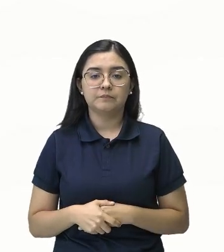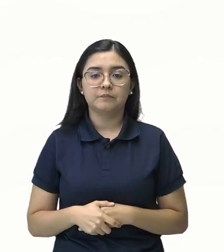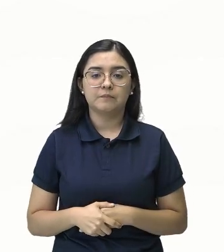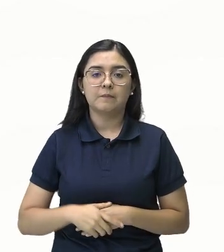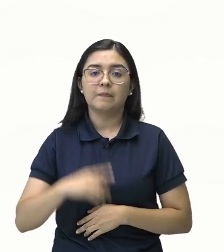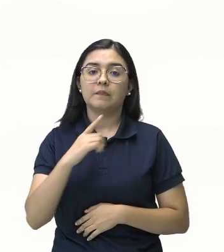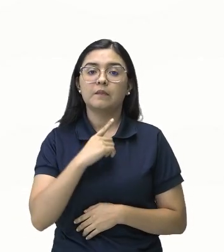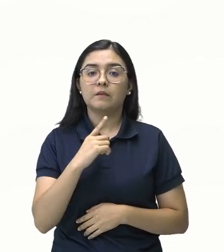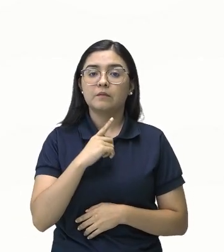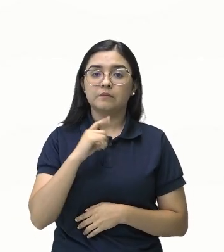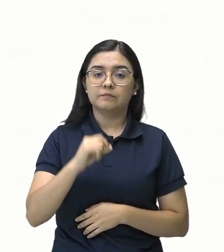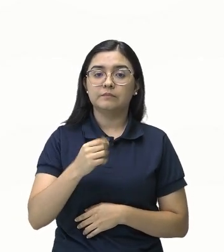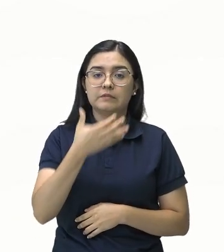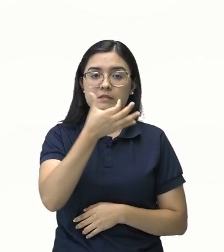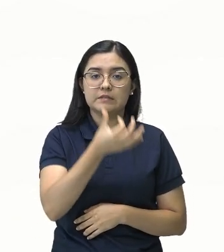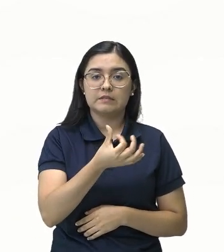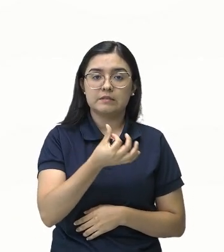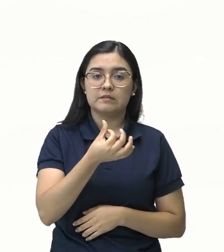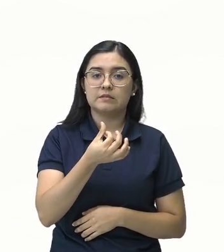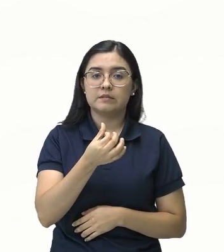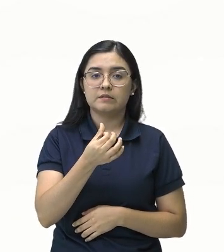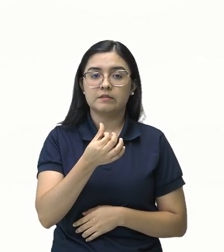aqui eu vou ter